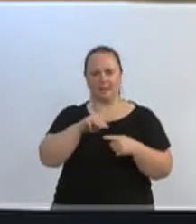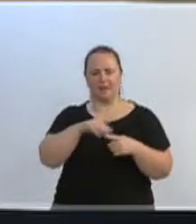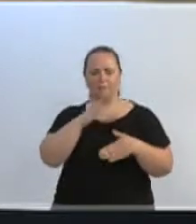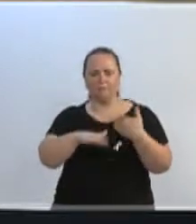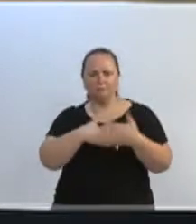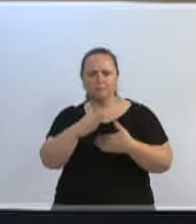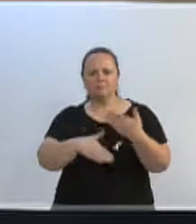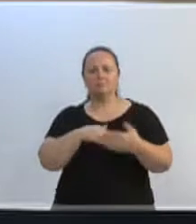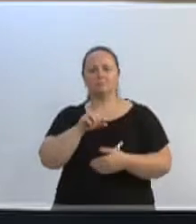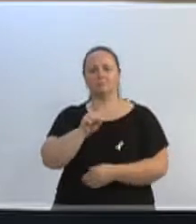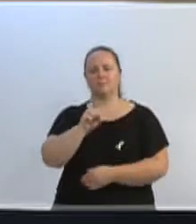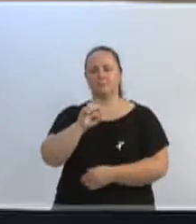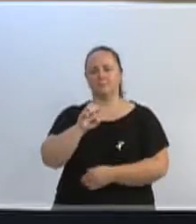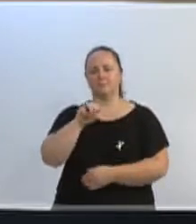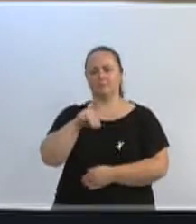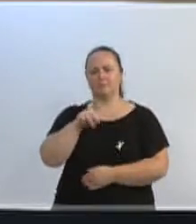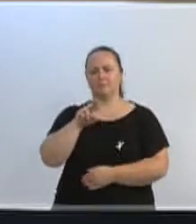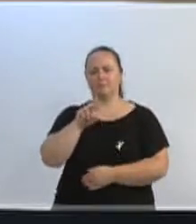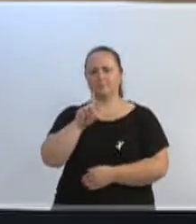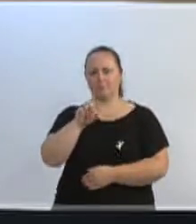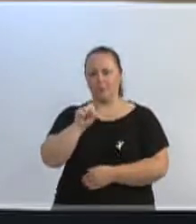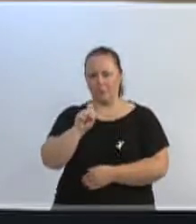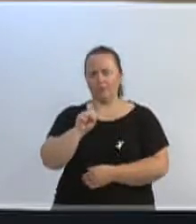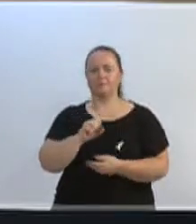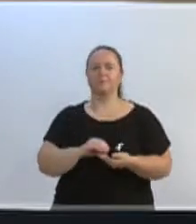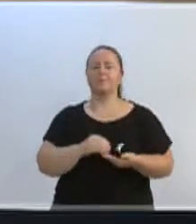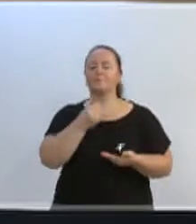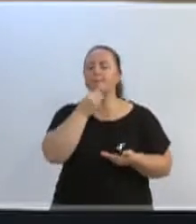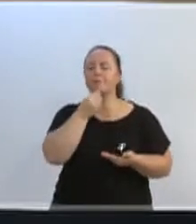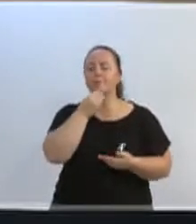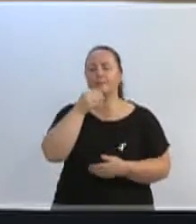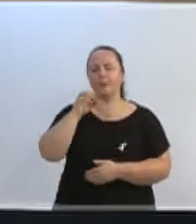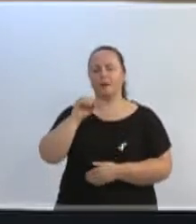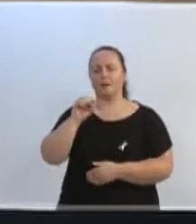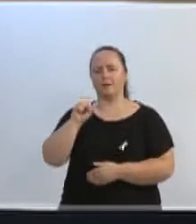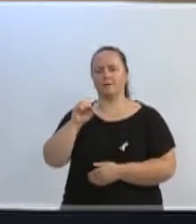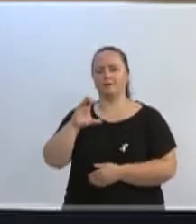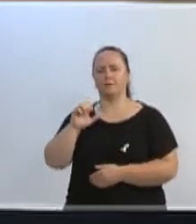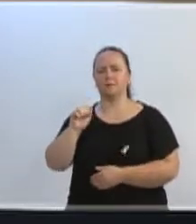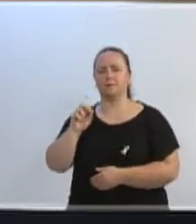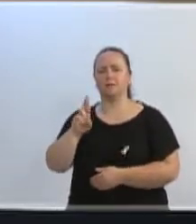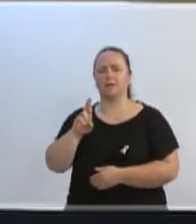Social, SEMUDES, o senhor Oscar Guilherme Grotman Filho.